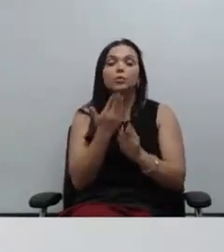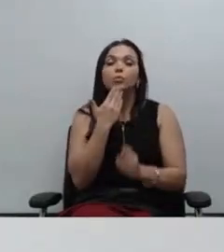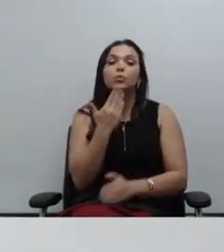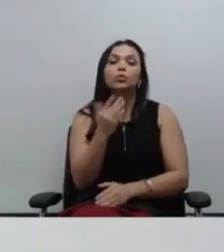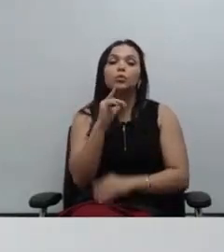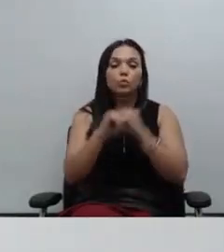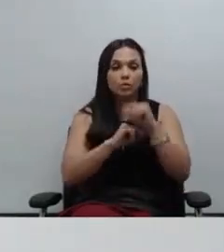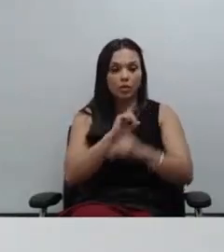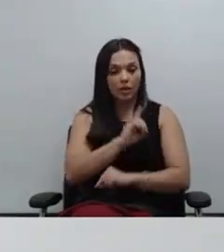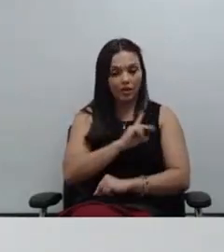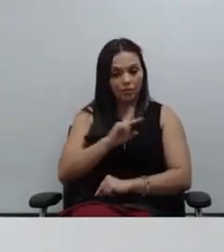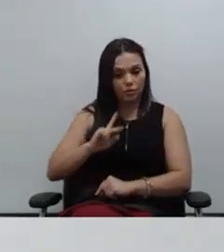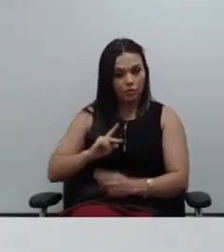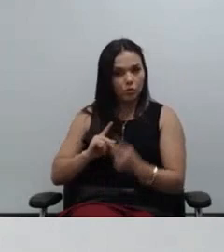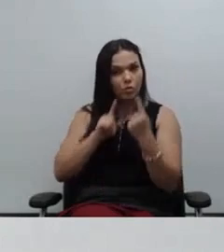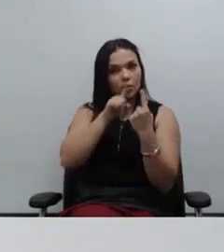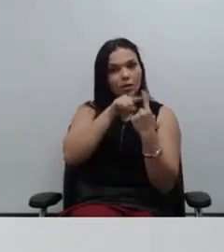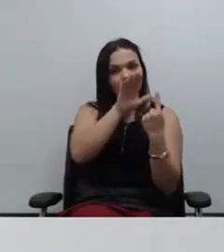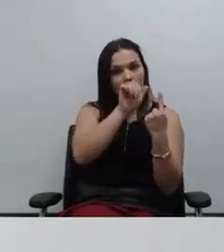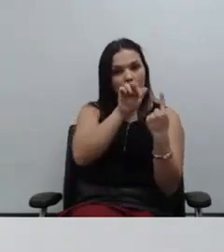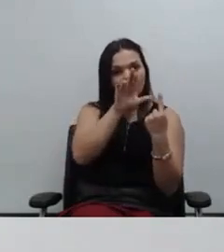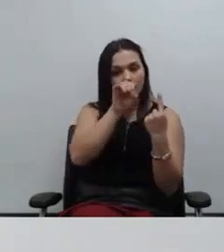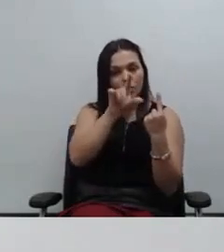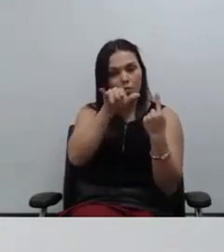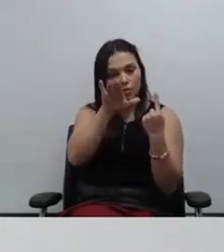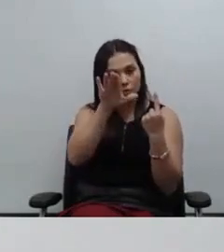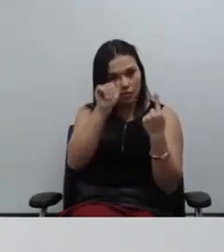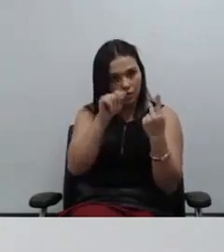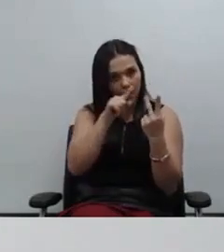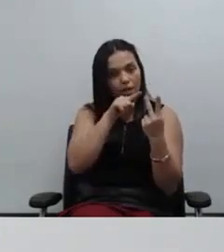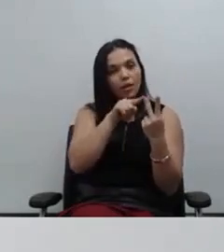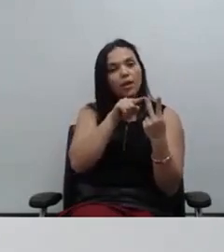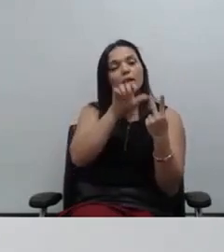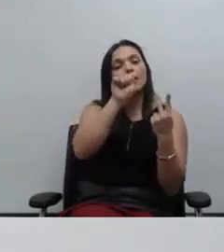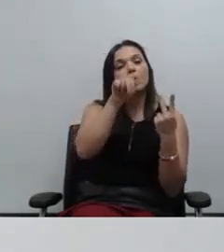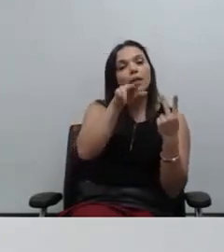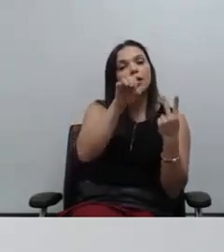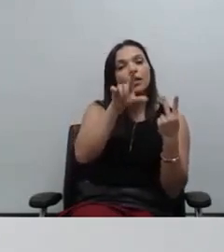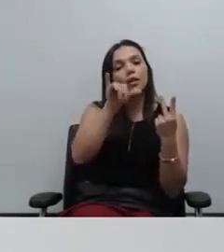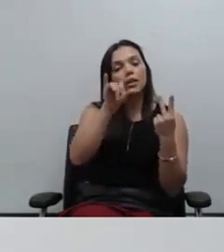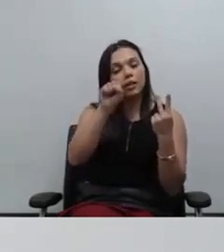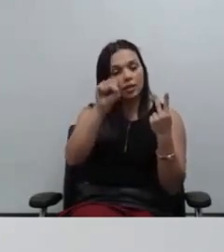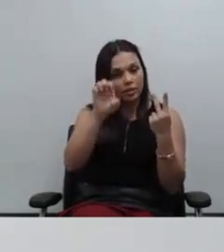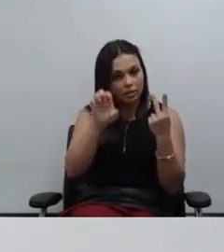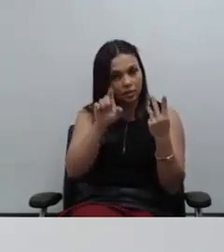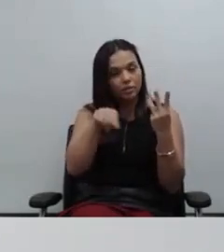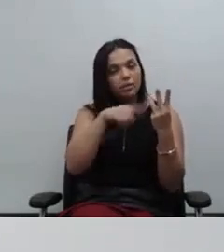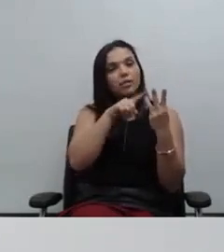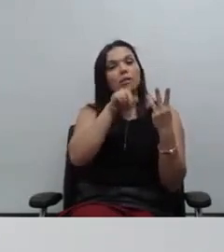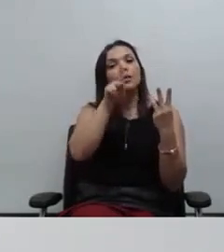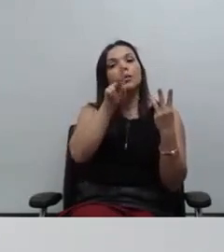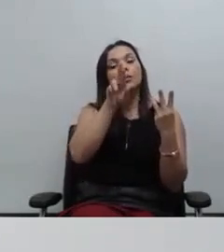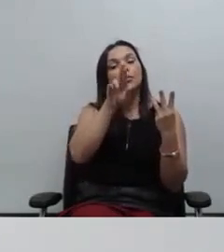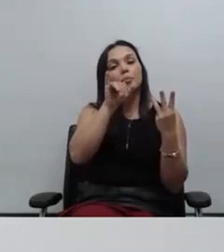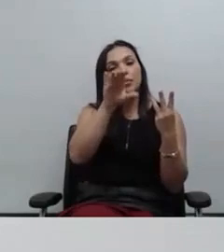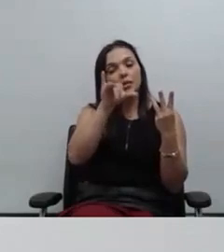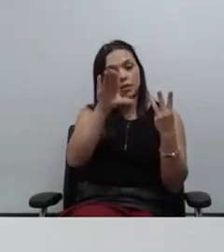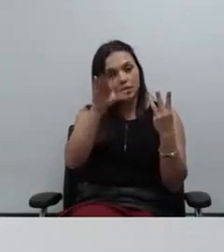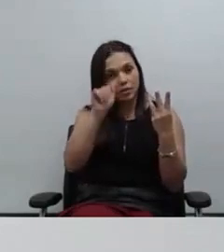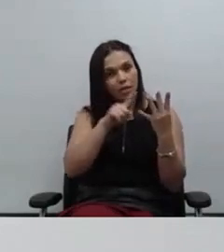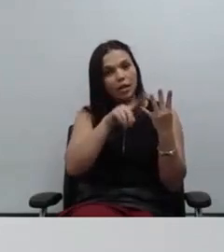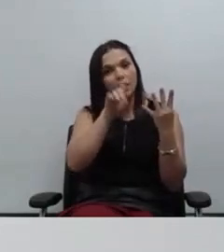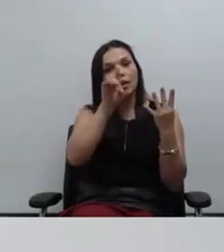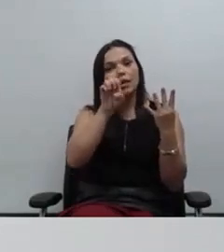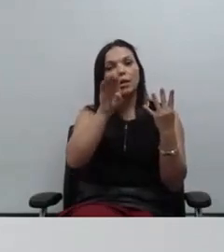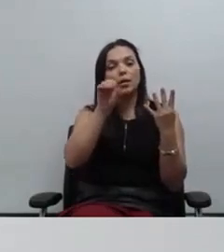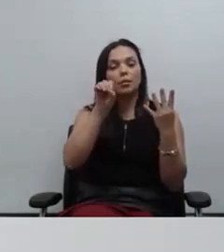das defensoras Carolina Rangel Nogueira, Nálida Coelho Monte, Nelise Cristina de Castro Santos Ogawa, Priscila Aparecida Lamana Diniz, Débora Cristina Pesuto